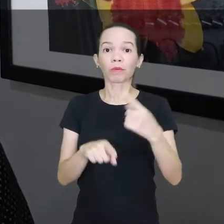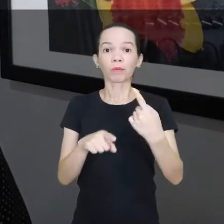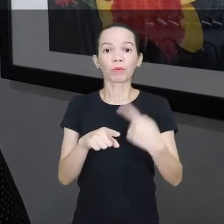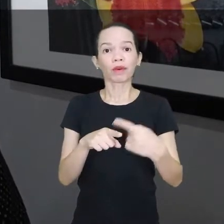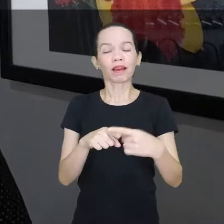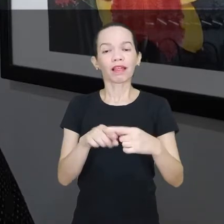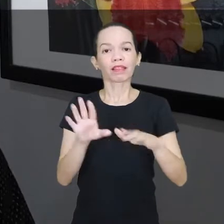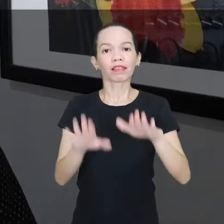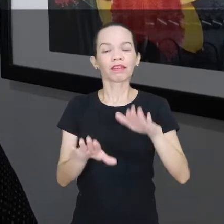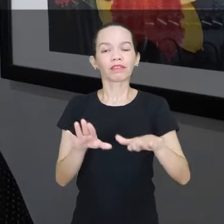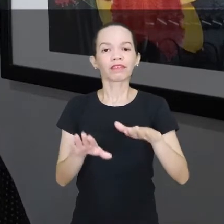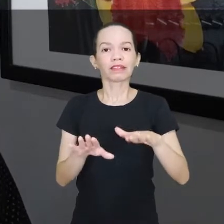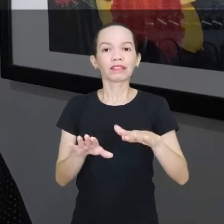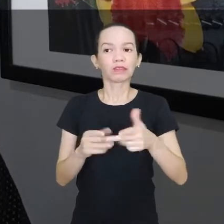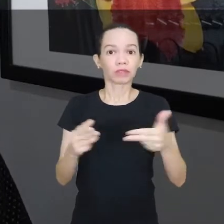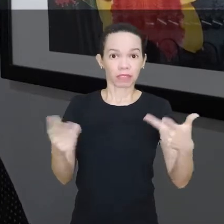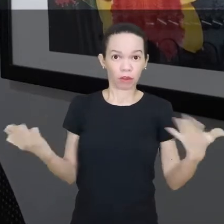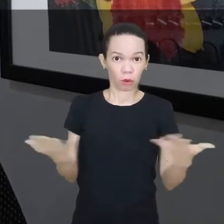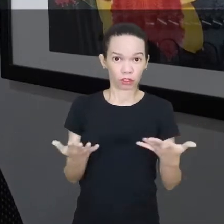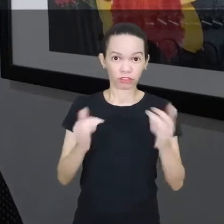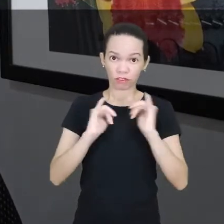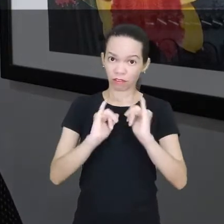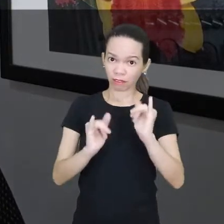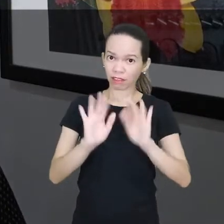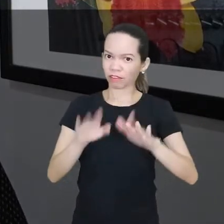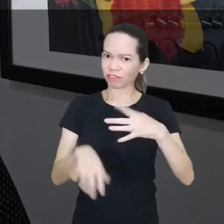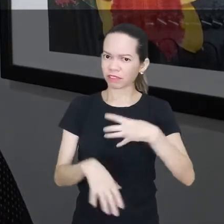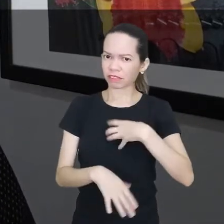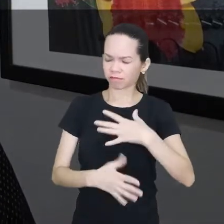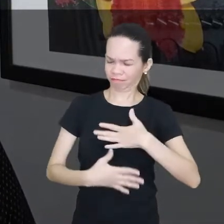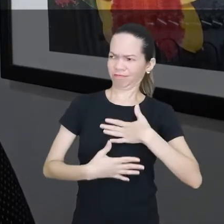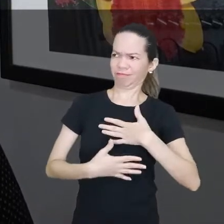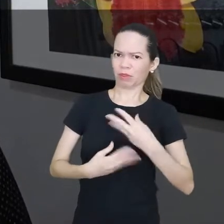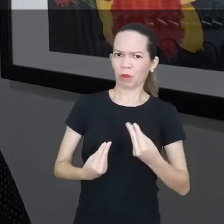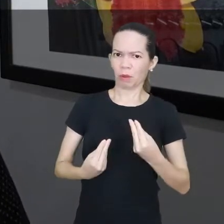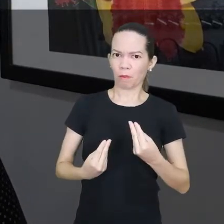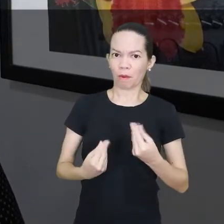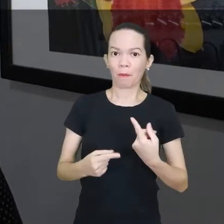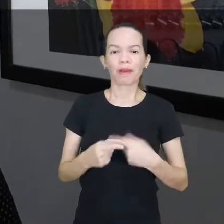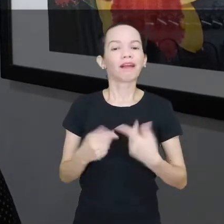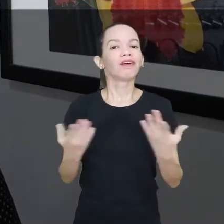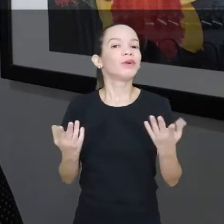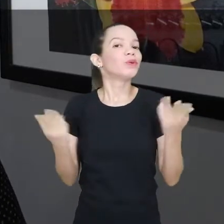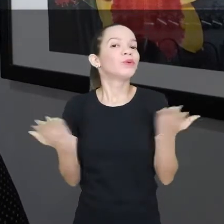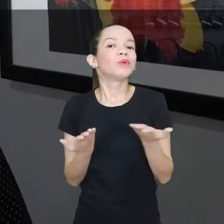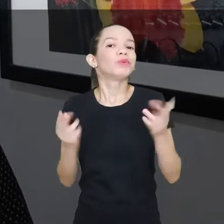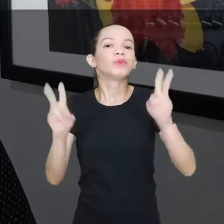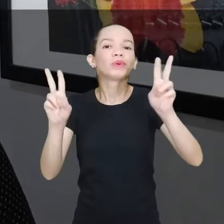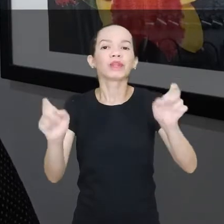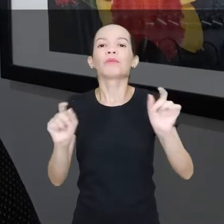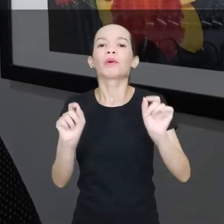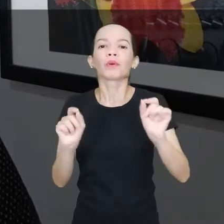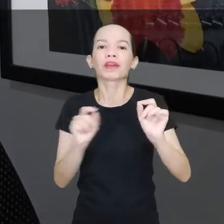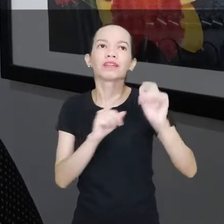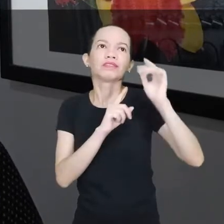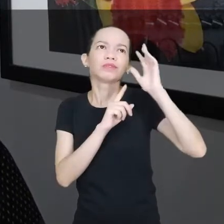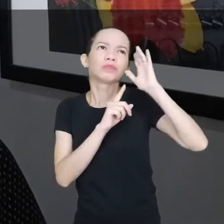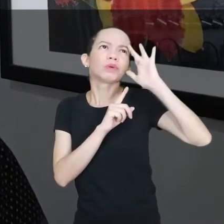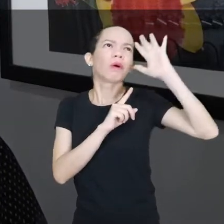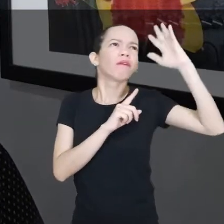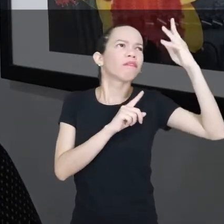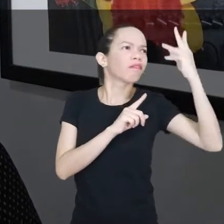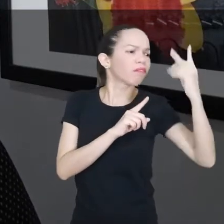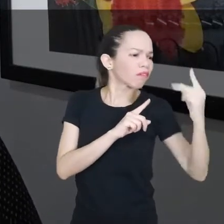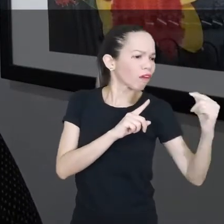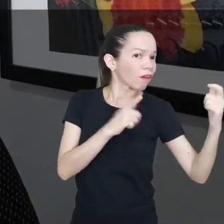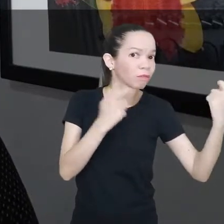chocar um pouquinho com aquilo que você esteja vivendo nesse momento. Que o tema é ressuscitando sonhos. Isso mesmo,